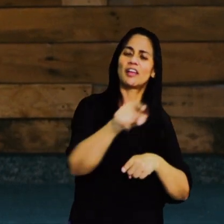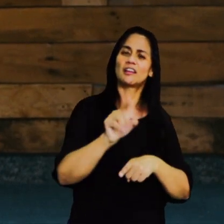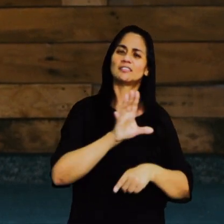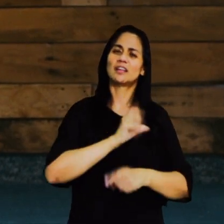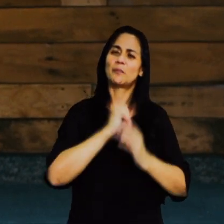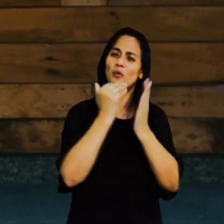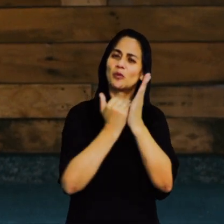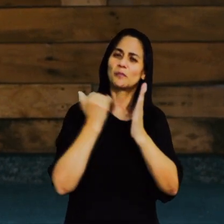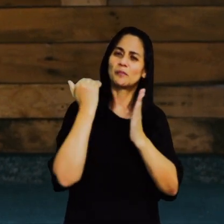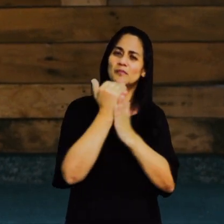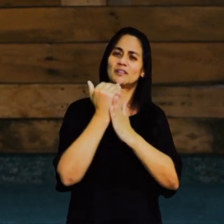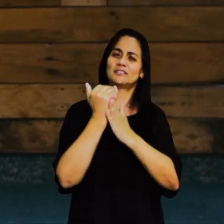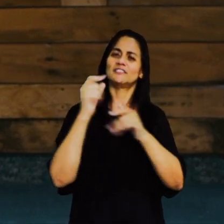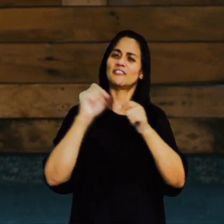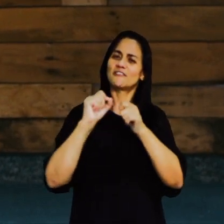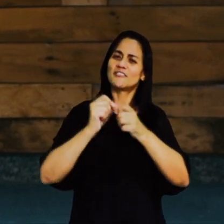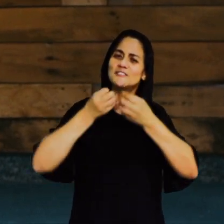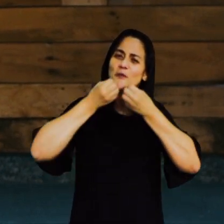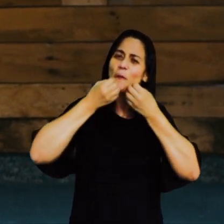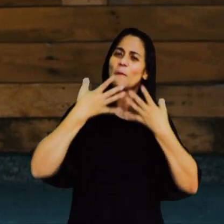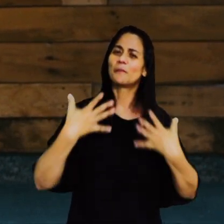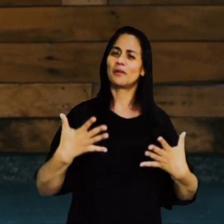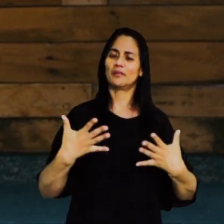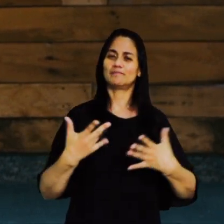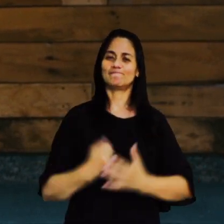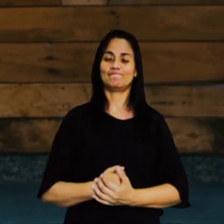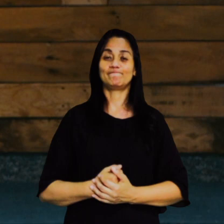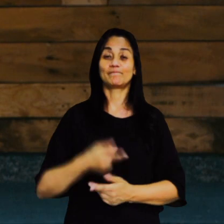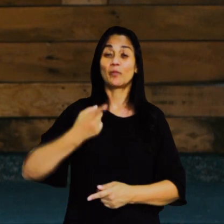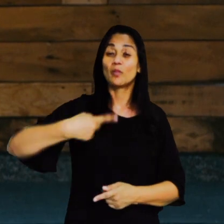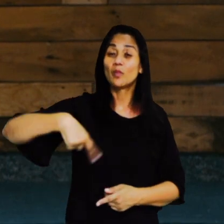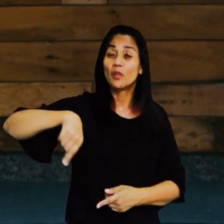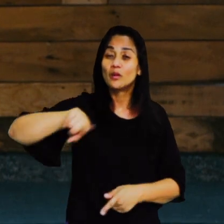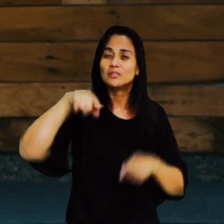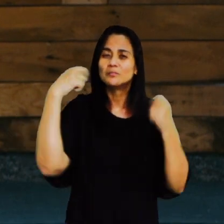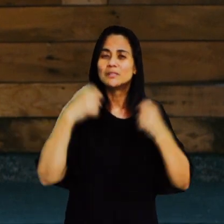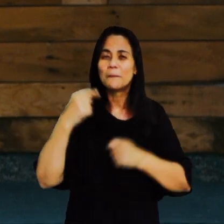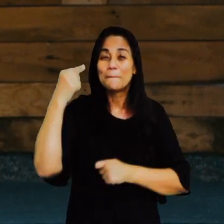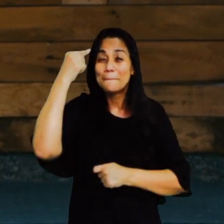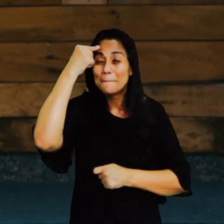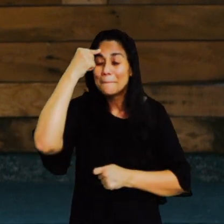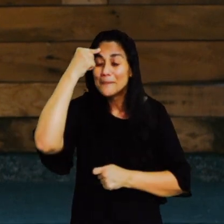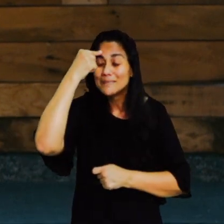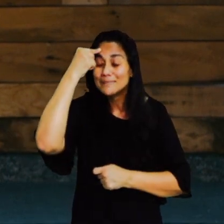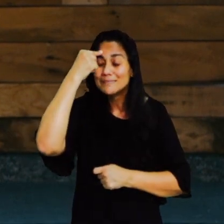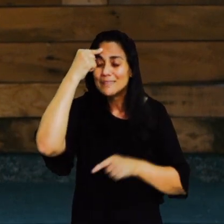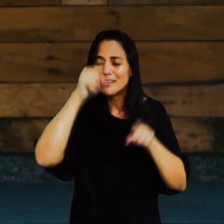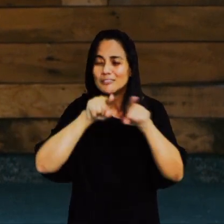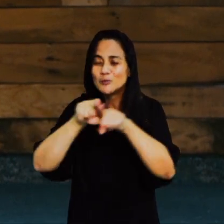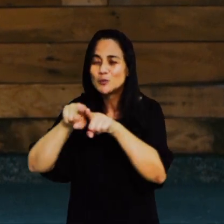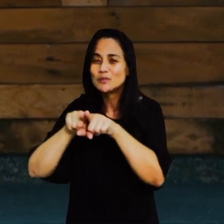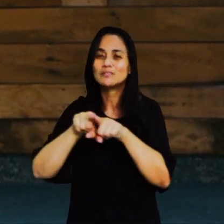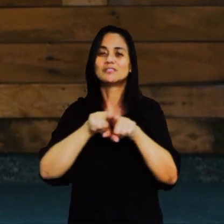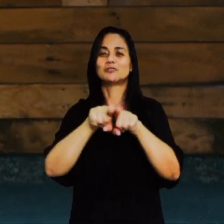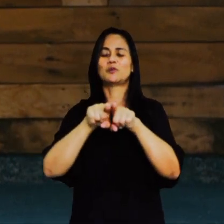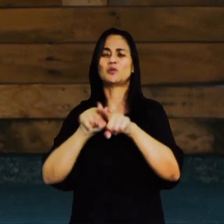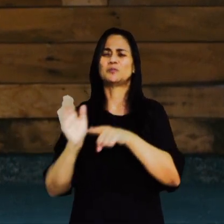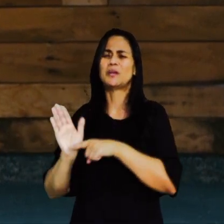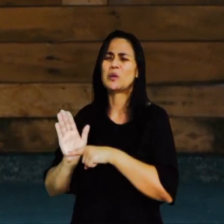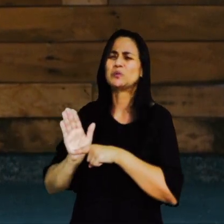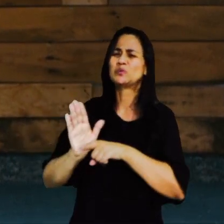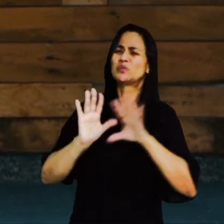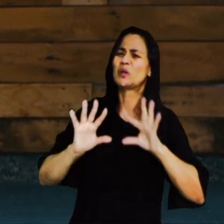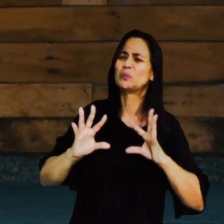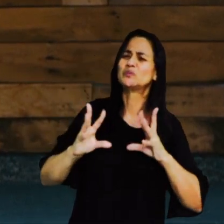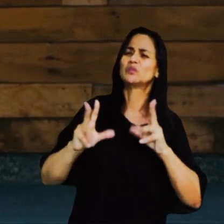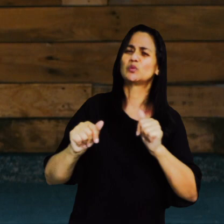Presta atenção. Pensemos uns nos outros a fim de ajudarmos todos a